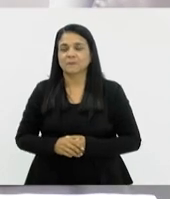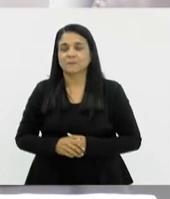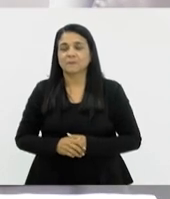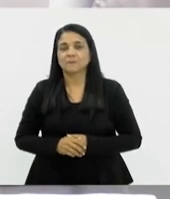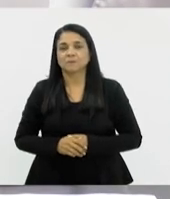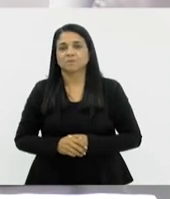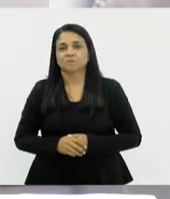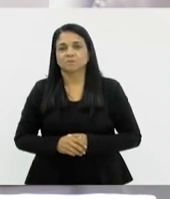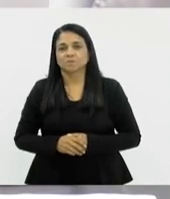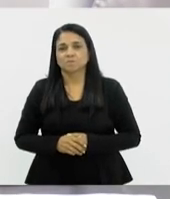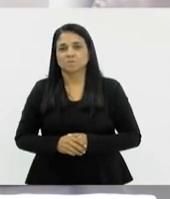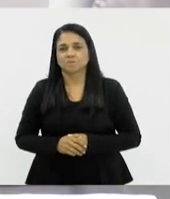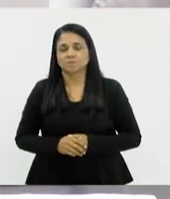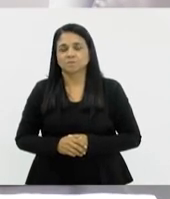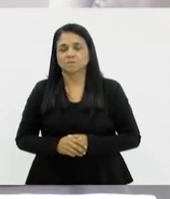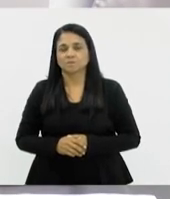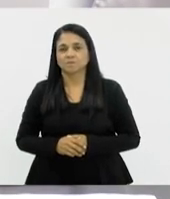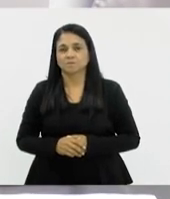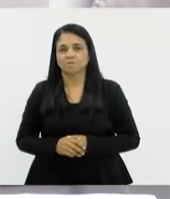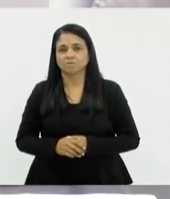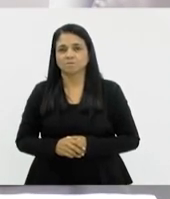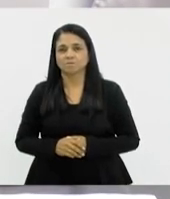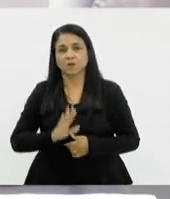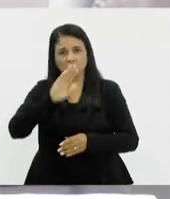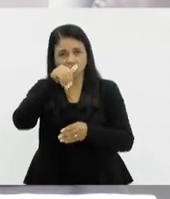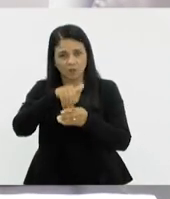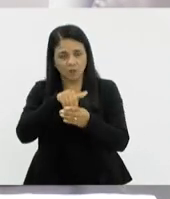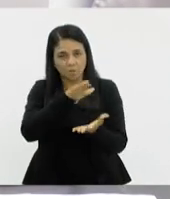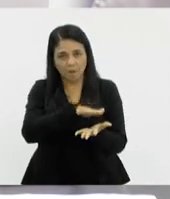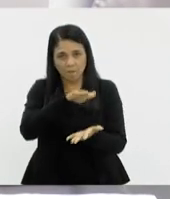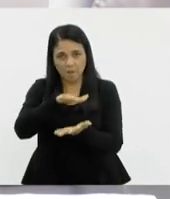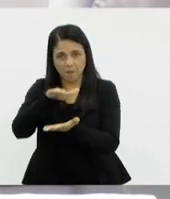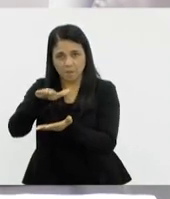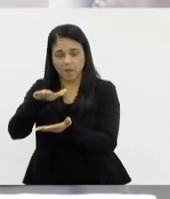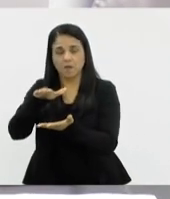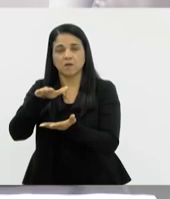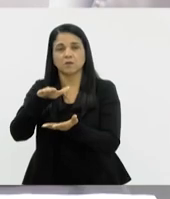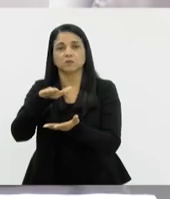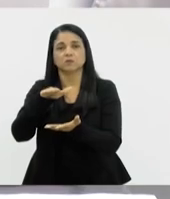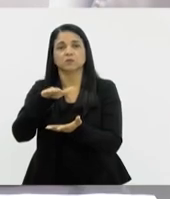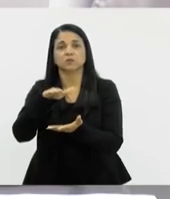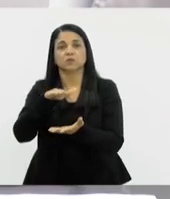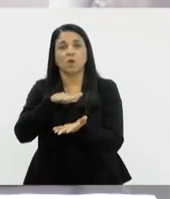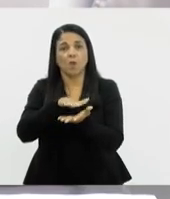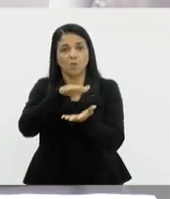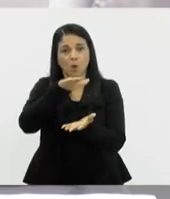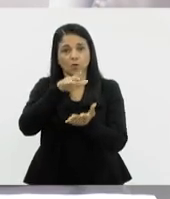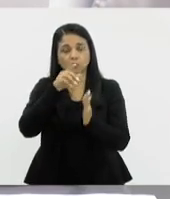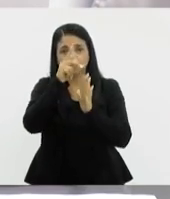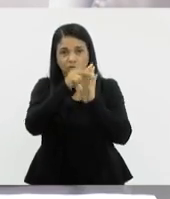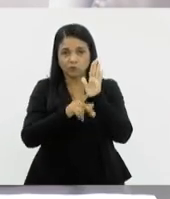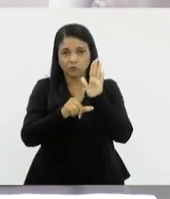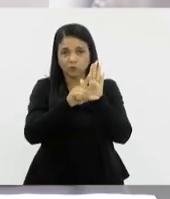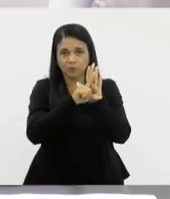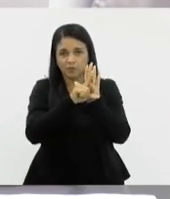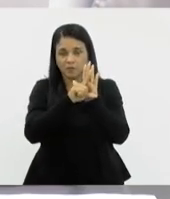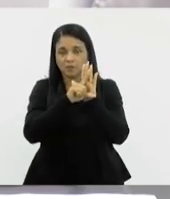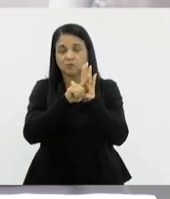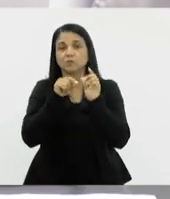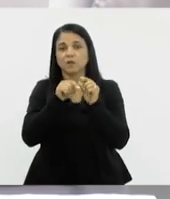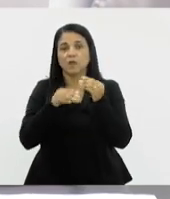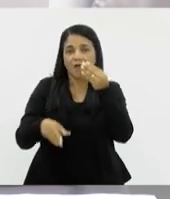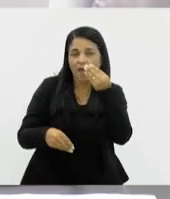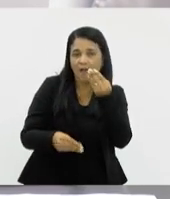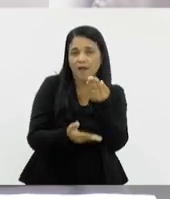Bem, feito votado os blocos, passemos então ao bloco de projetos cujos pareceres versam sobre a